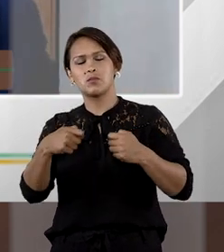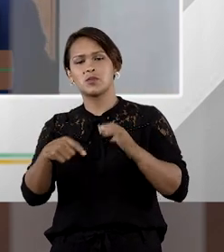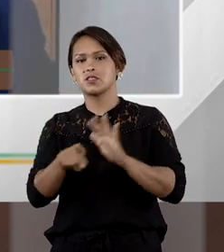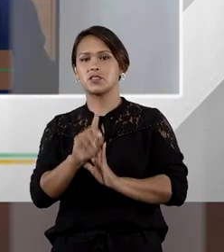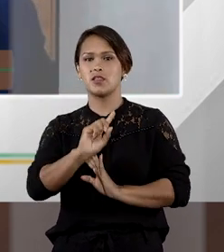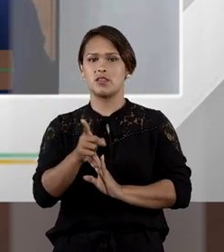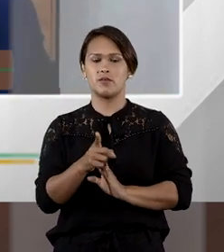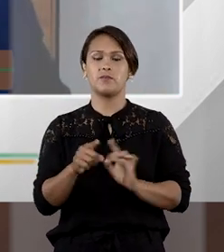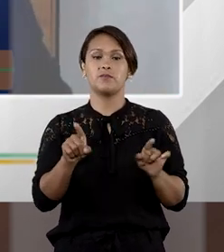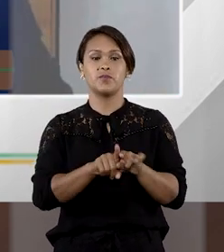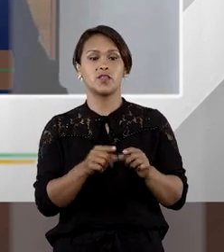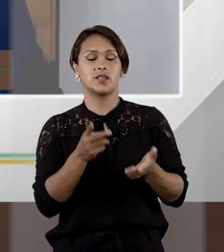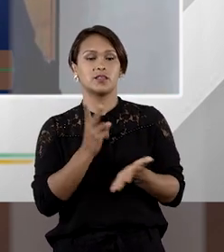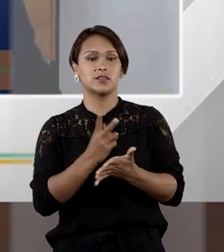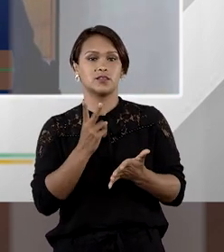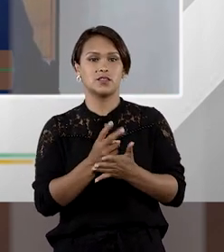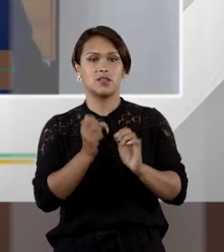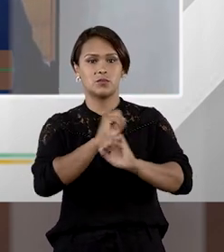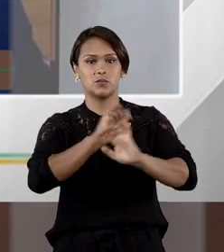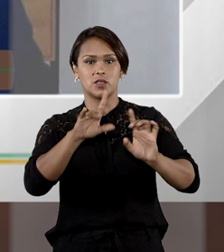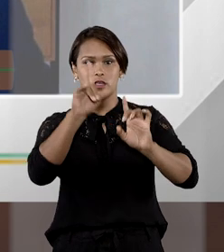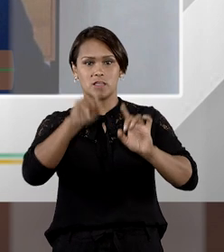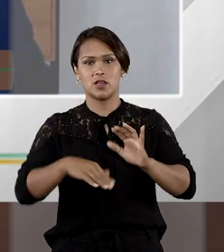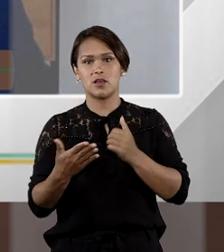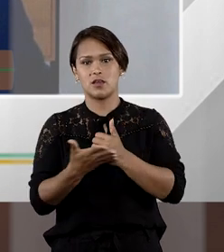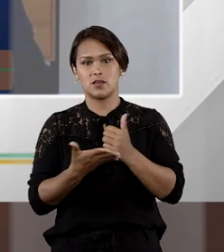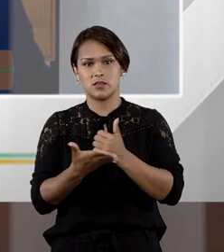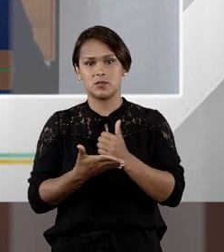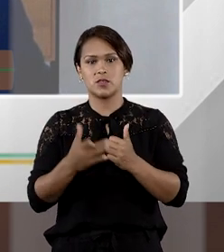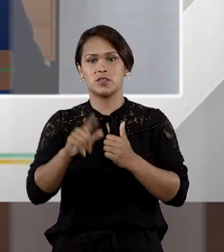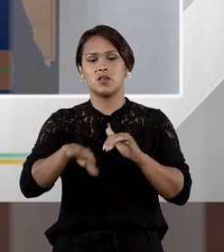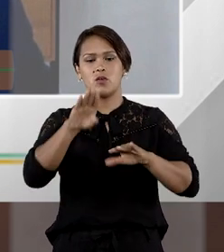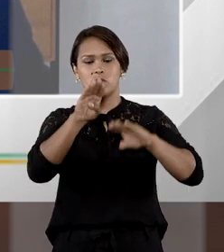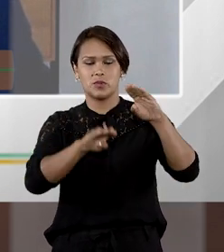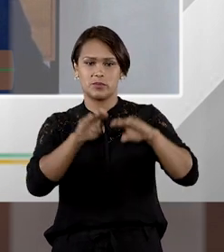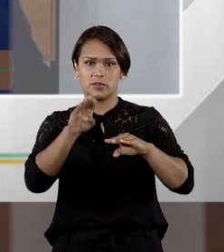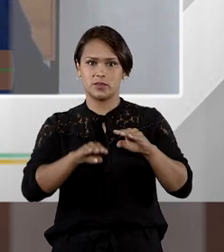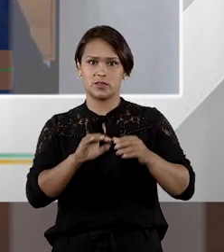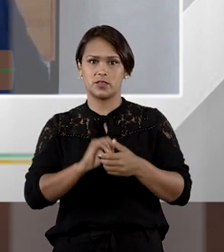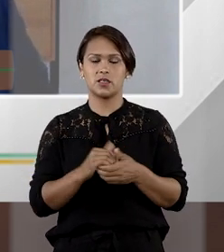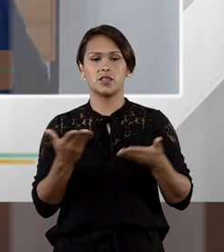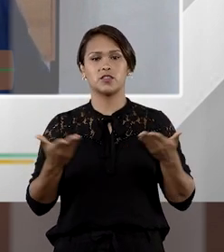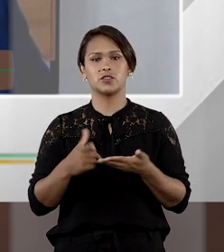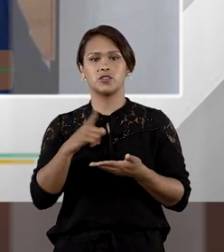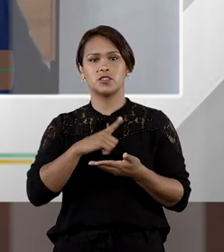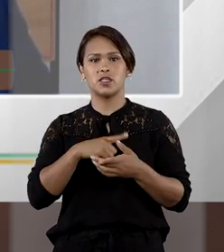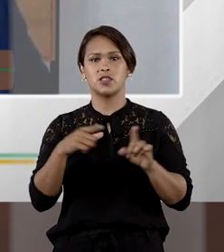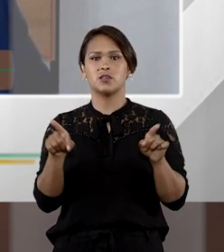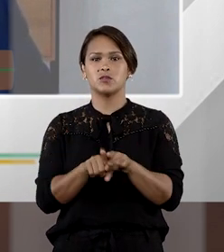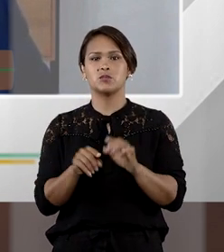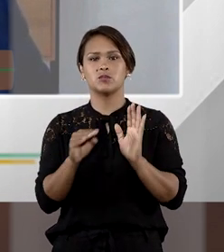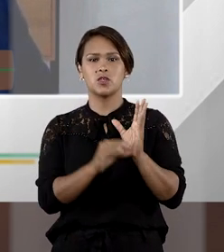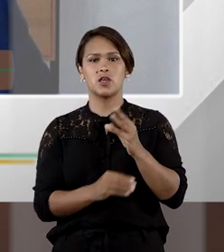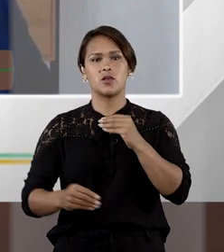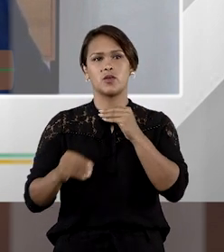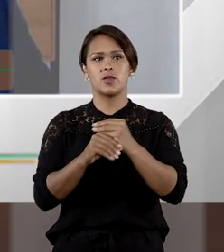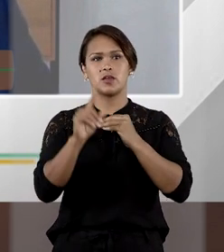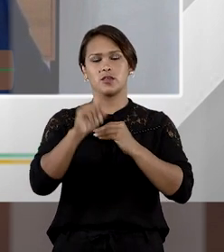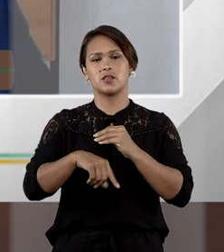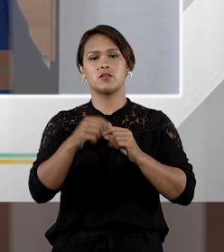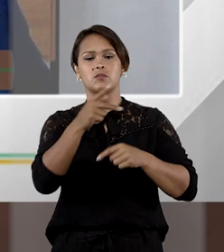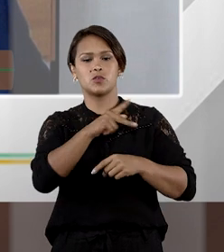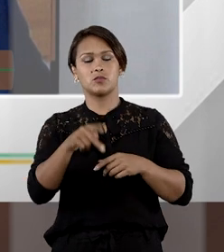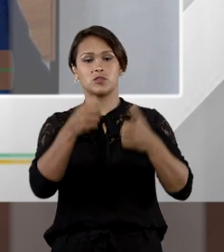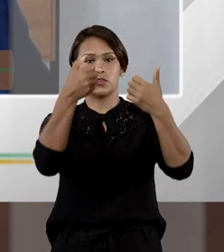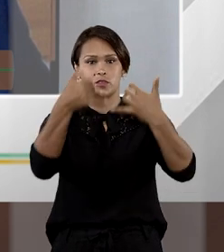necessidade, né? Sempre à luz da razoabilidade ou proporcionalidade. E já temos, aliás, só acrescentando o que a